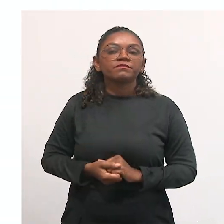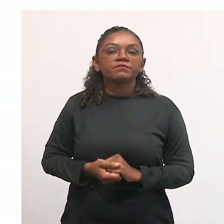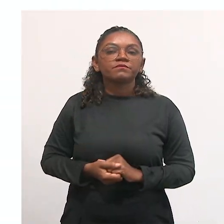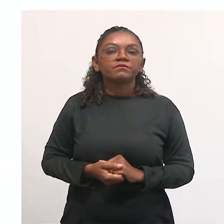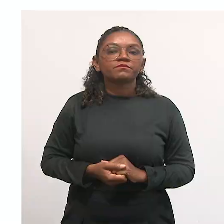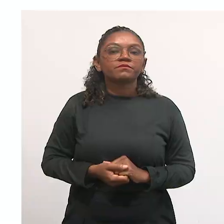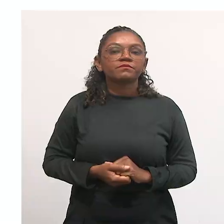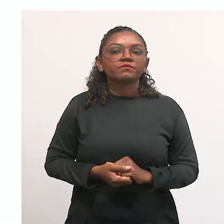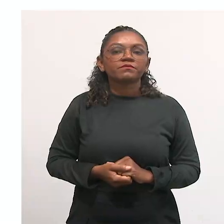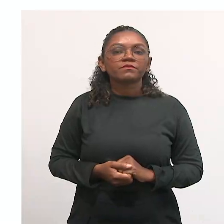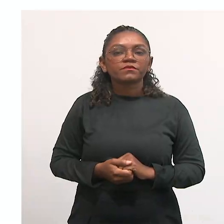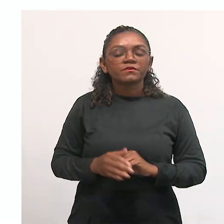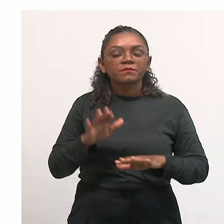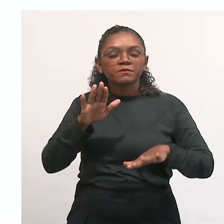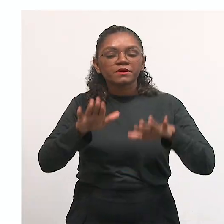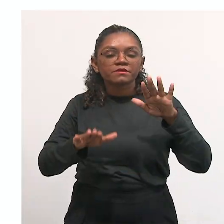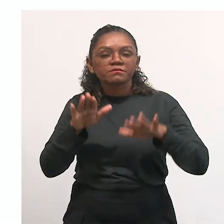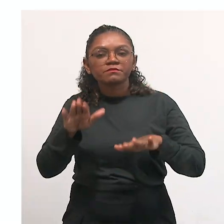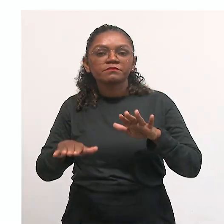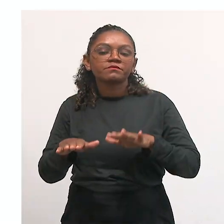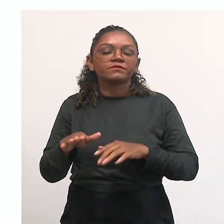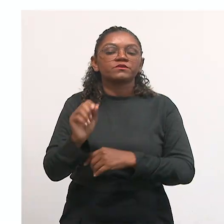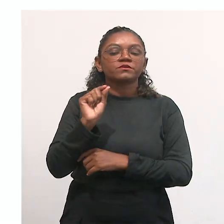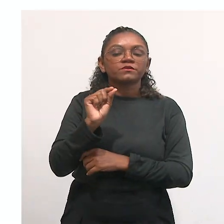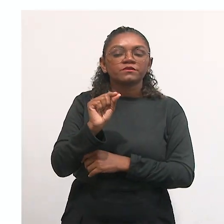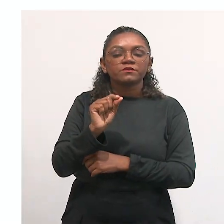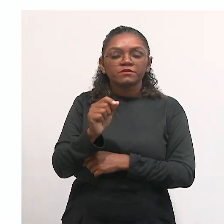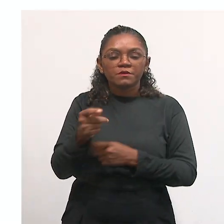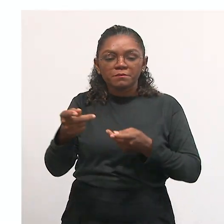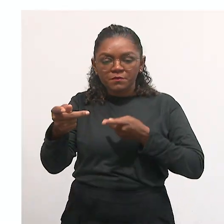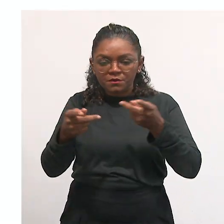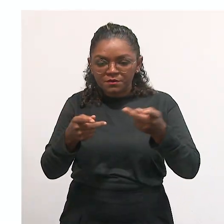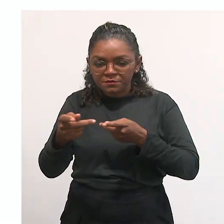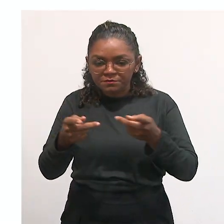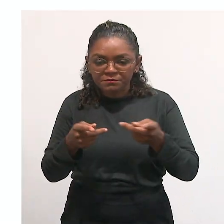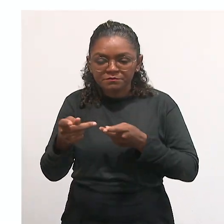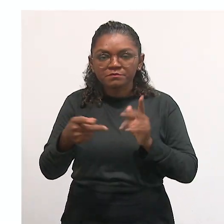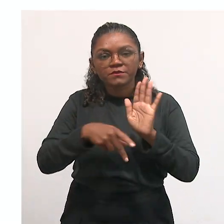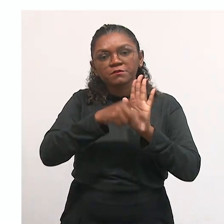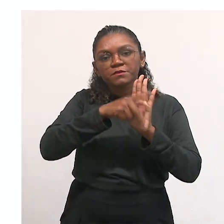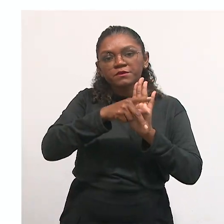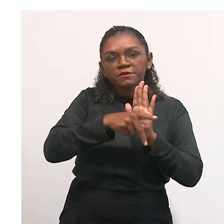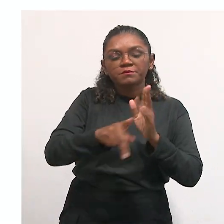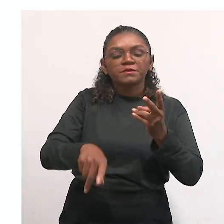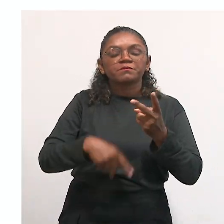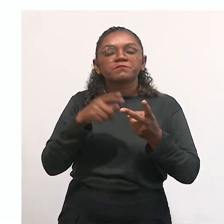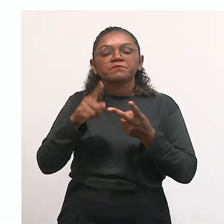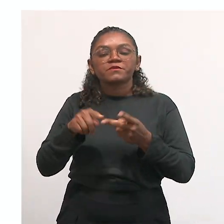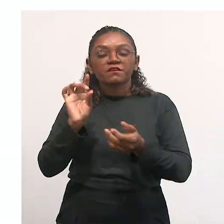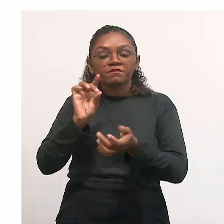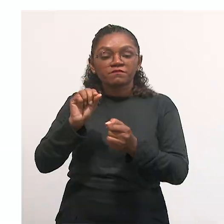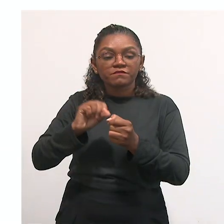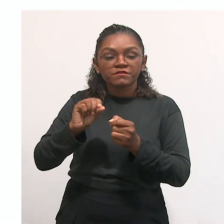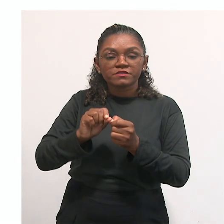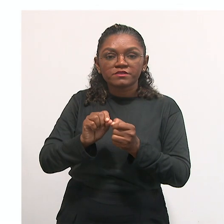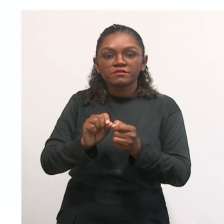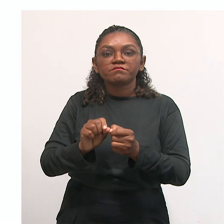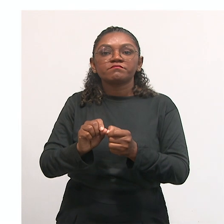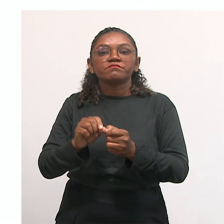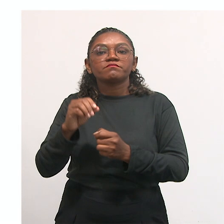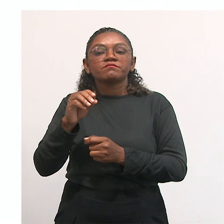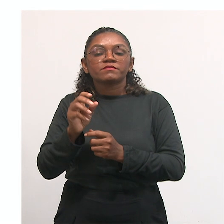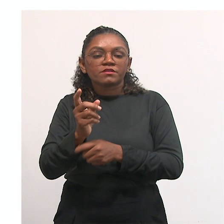de maneira que, baseando-se nelas, se possa estimar programas, se possa executar, monitorar